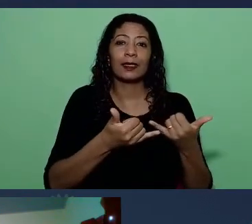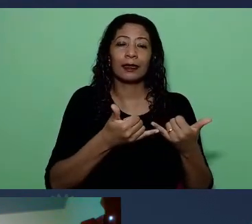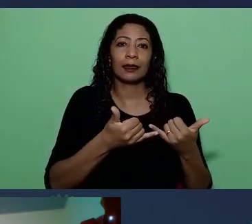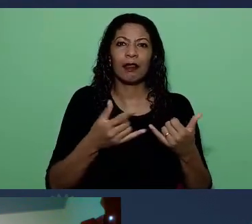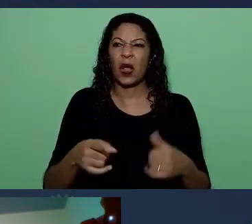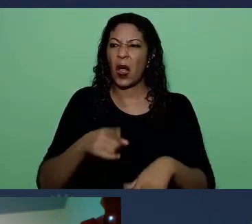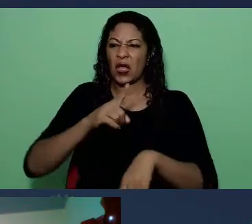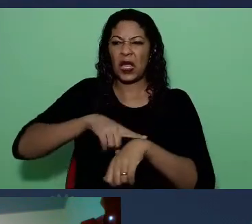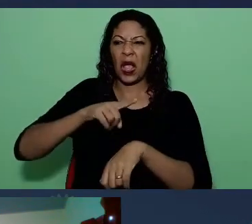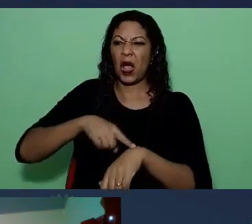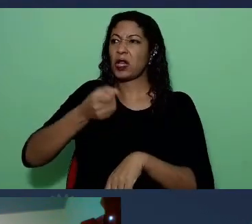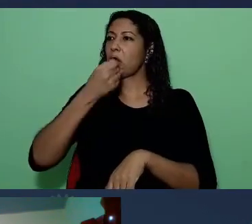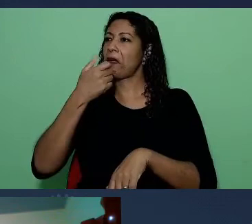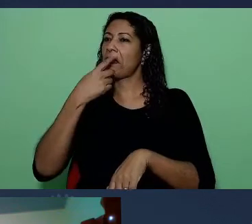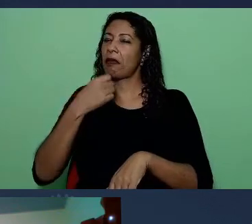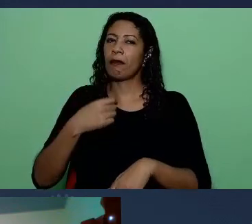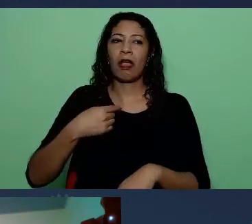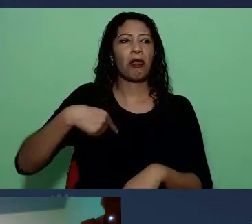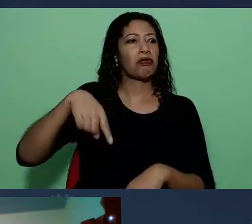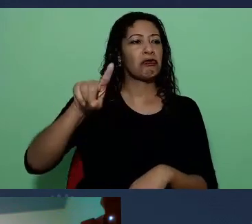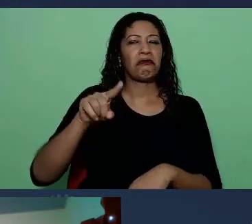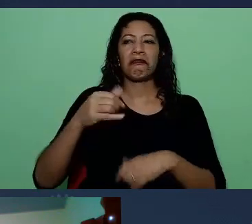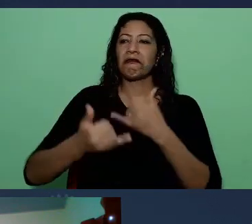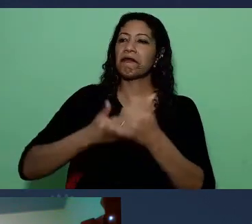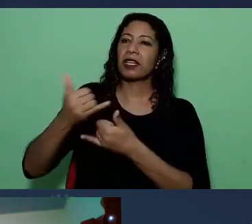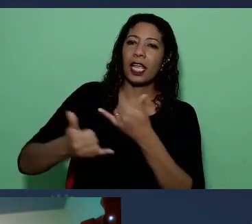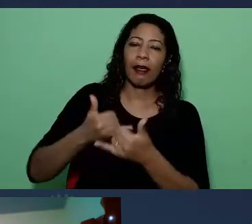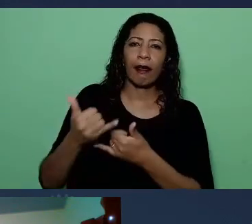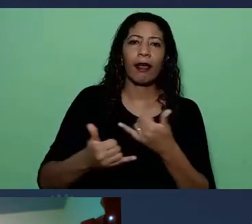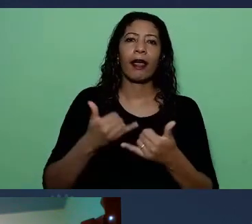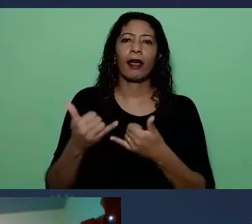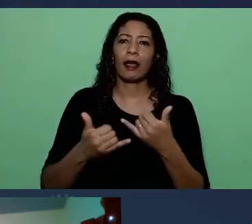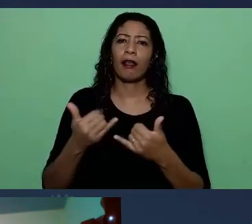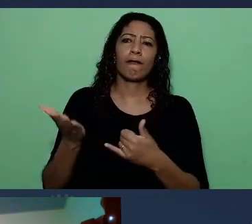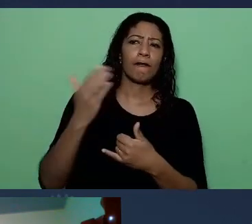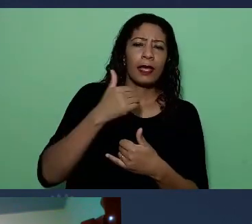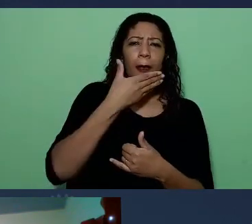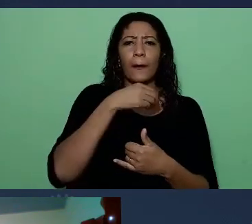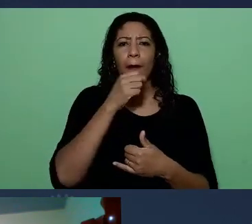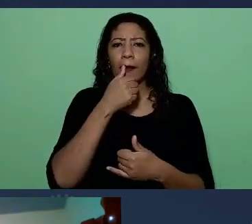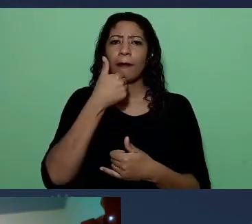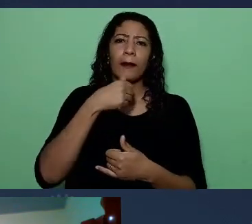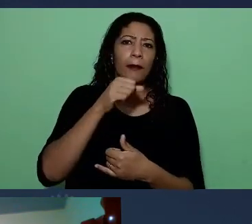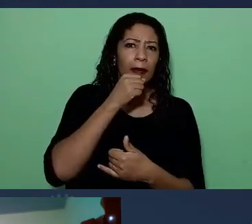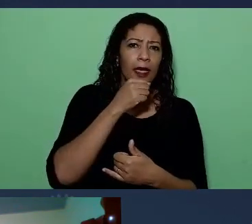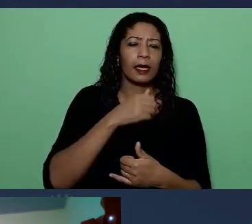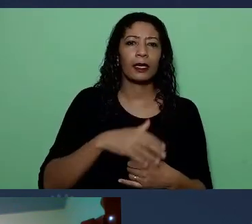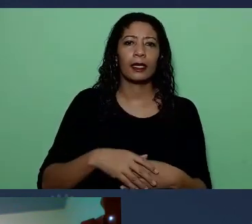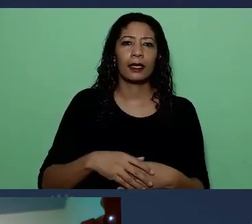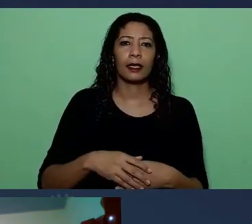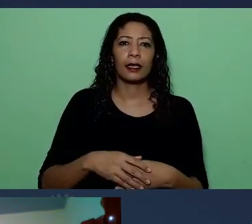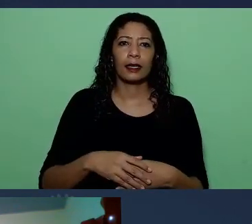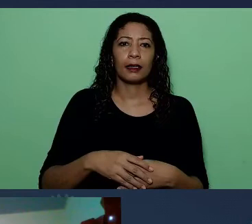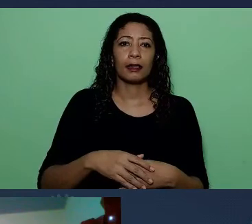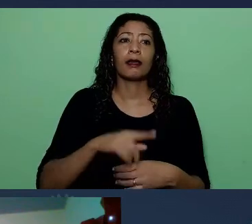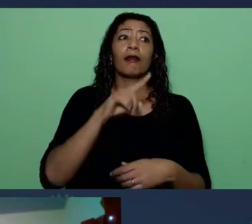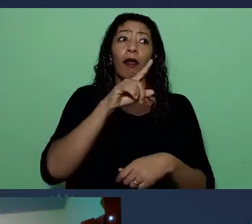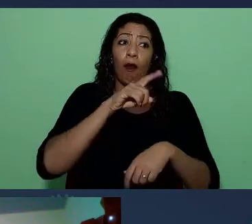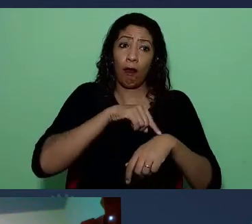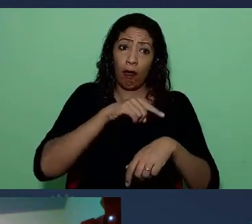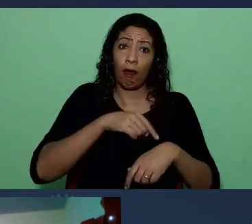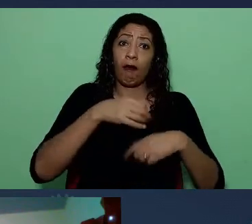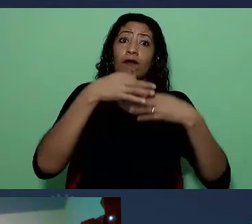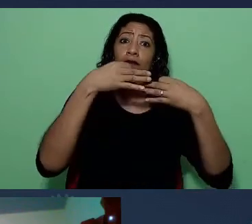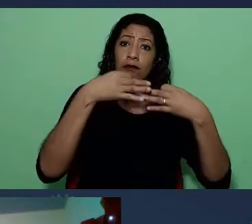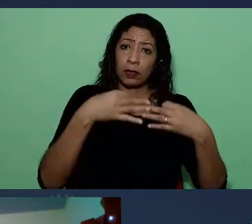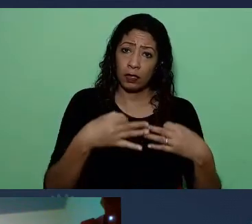não vai agora brincar, não tem hora de bola, agora é hora de tomar remédio, com a mamãe, com o papai, com quem que for. Essa hora é uma hora séria.